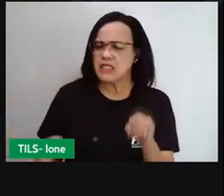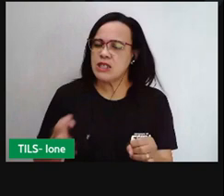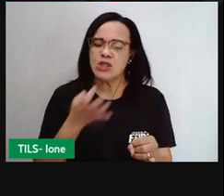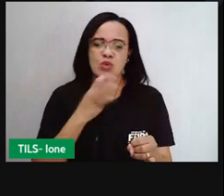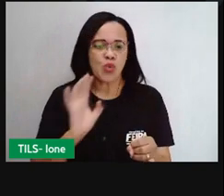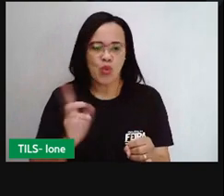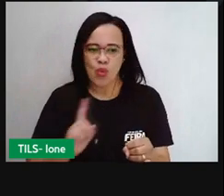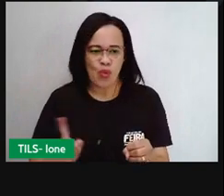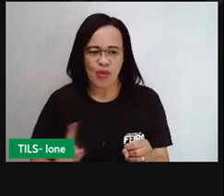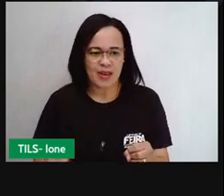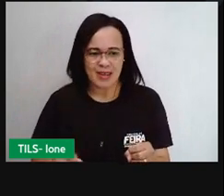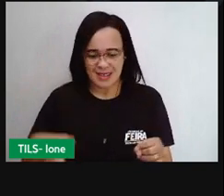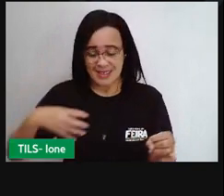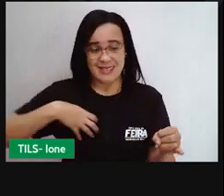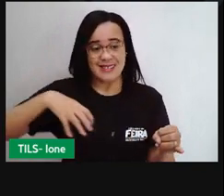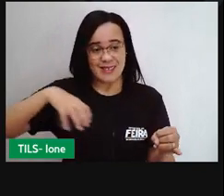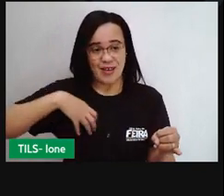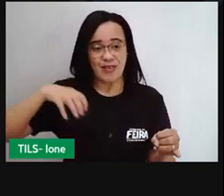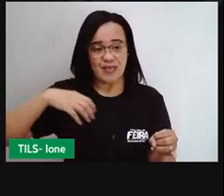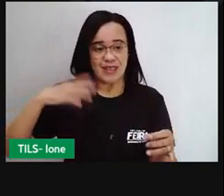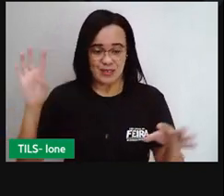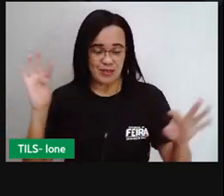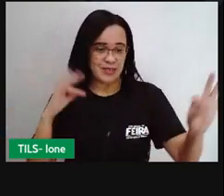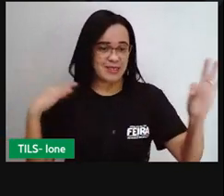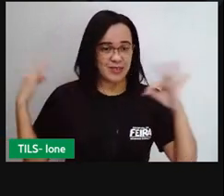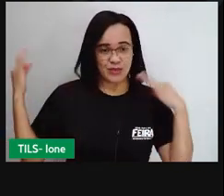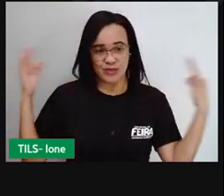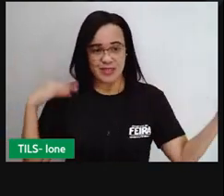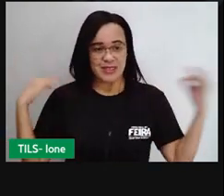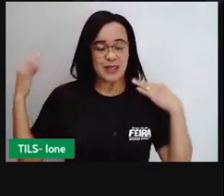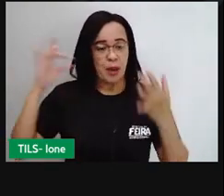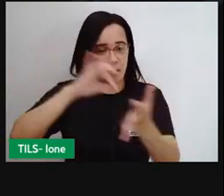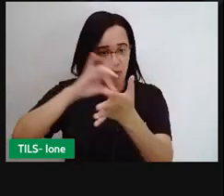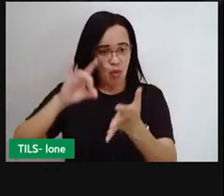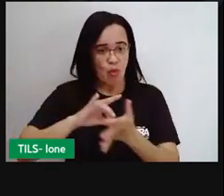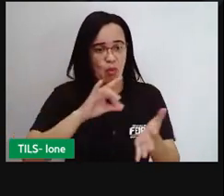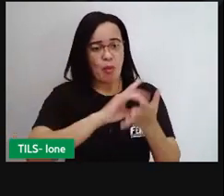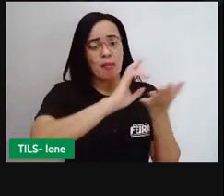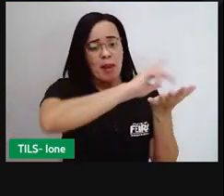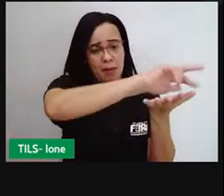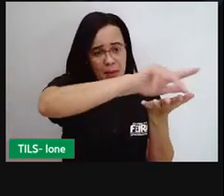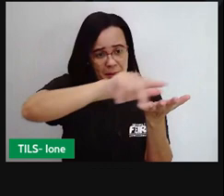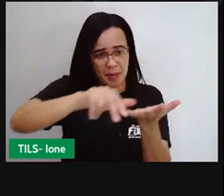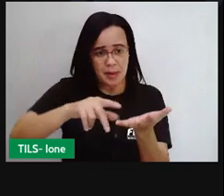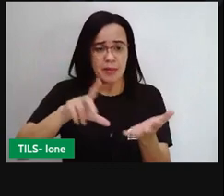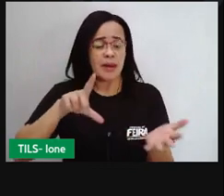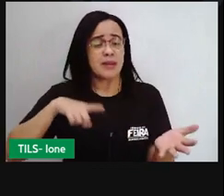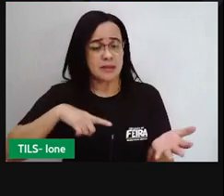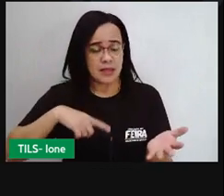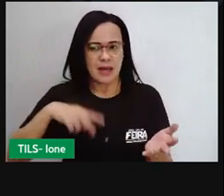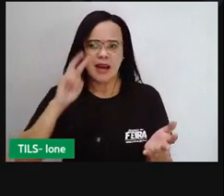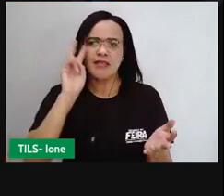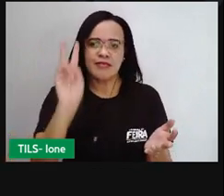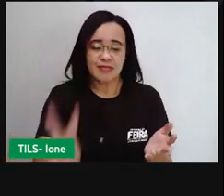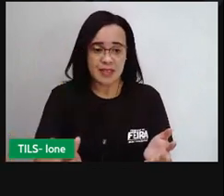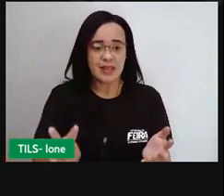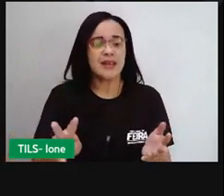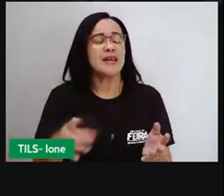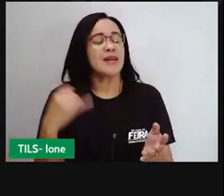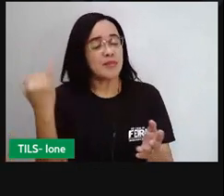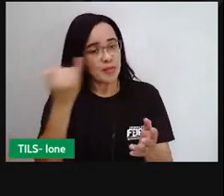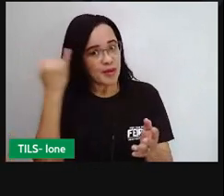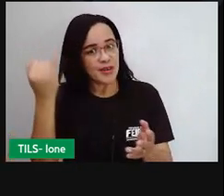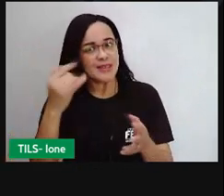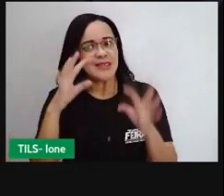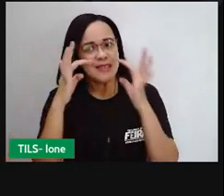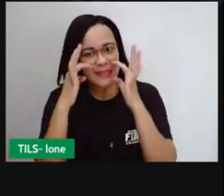é importante conhecer para que a observação desses pontos turísticos tragam também informações, né? Para a nossa